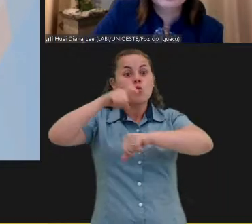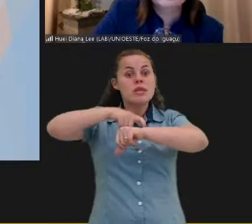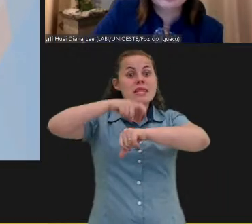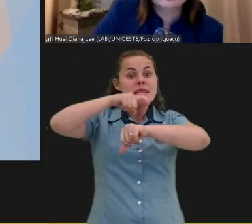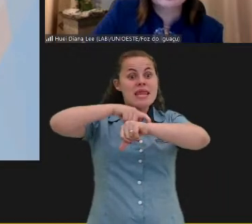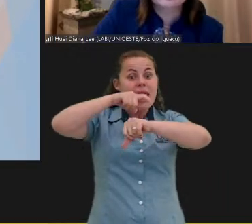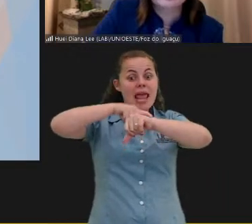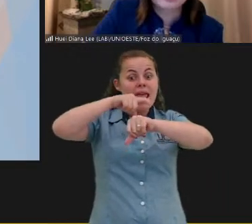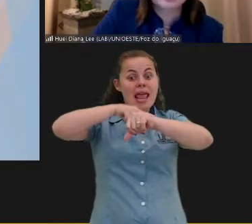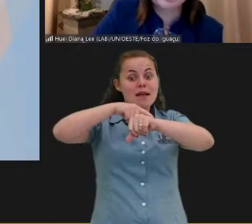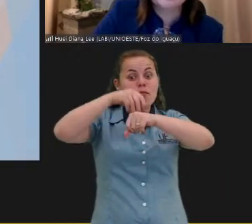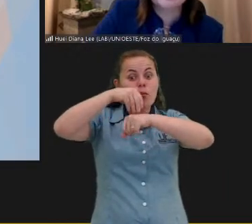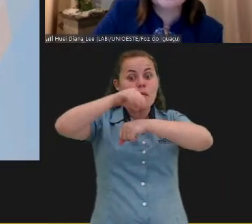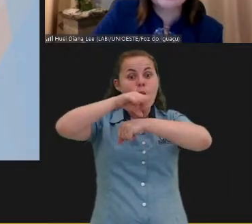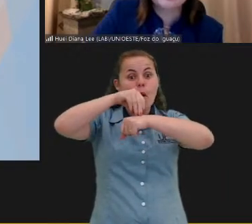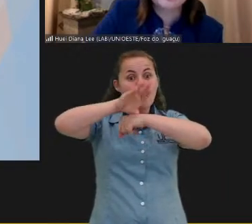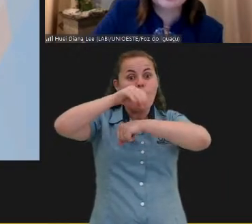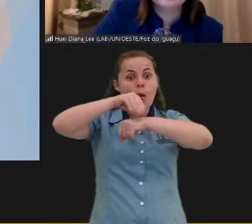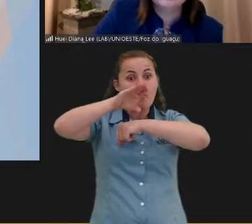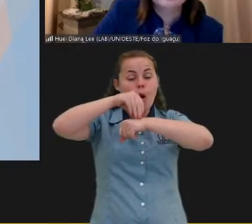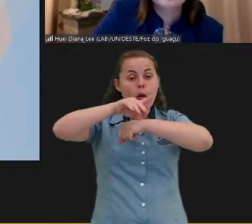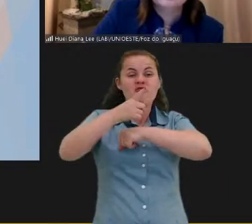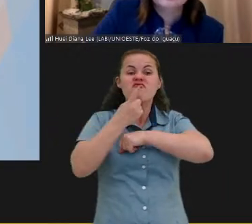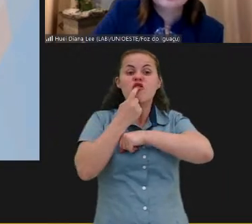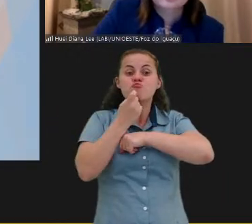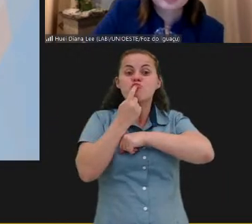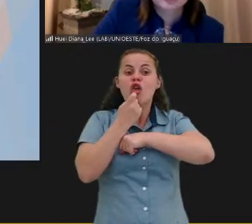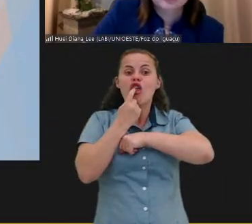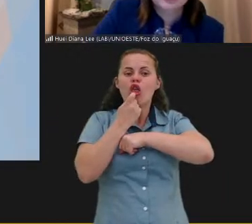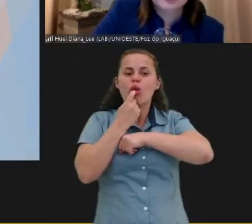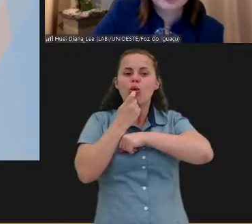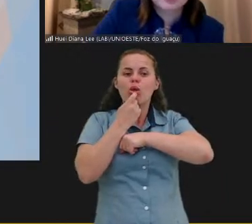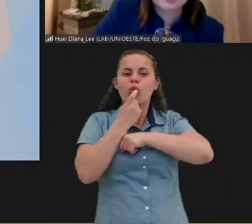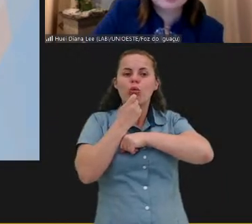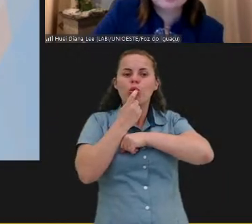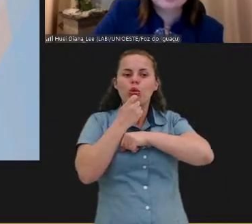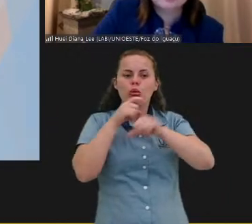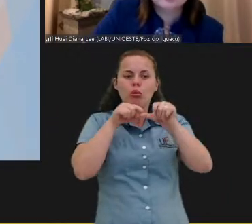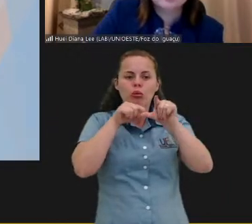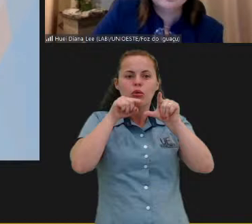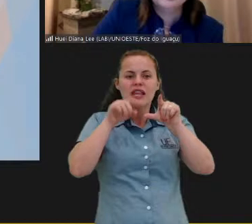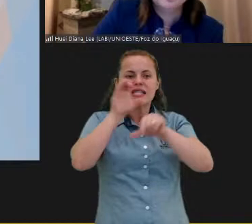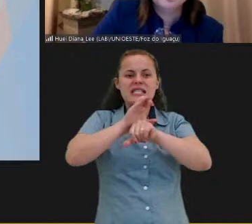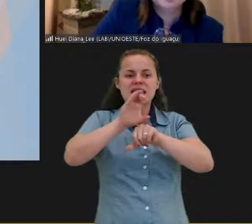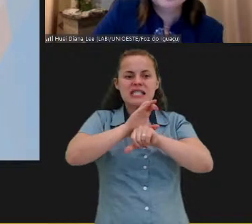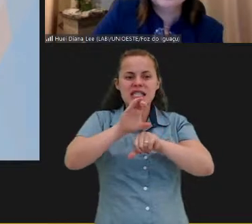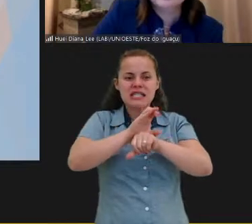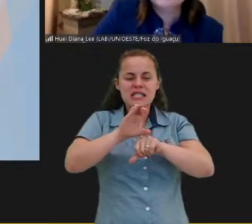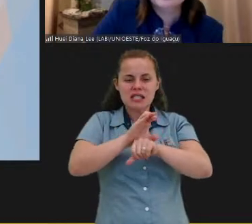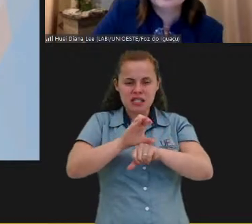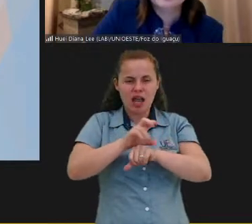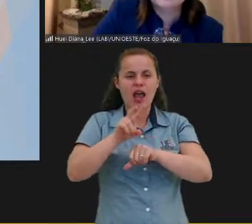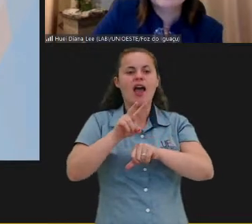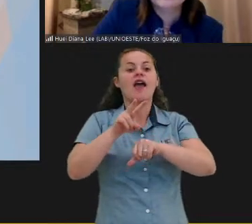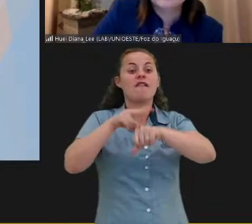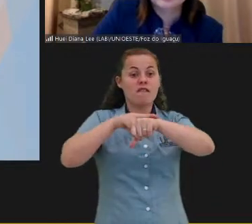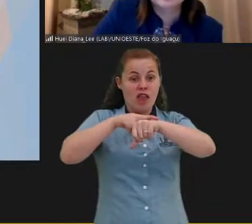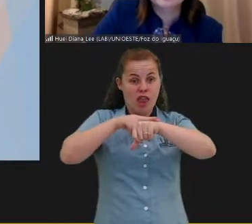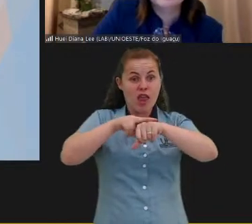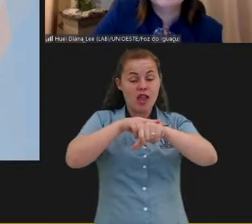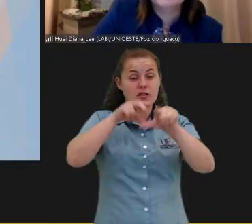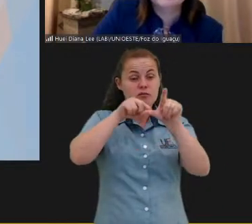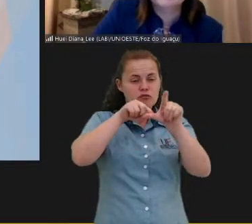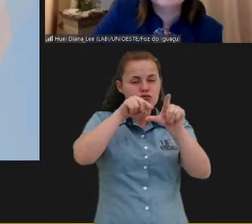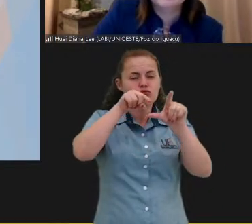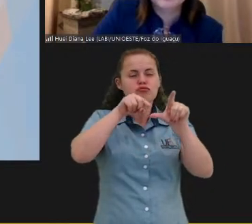dos comentários negativos em vermelho, neutros em cinza e positivos em verde,